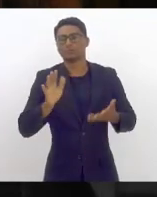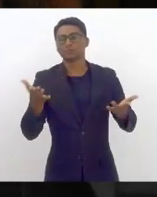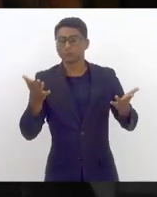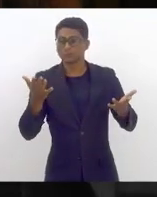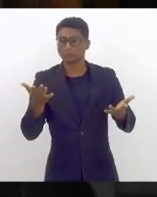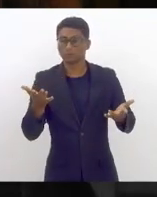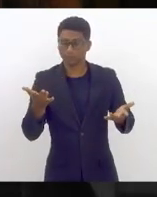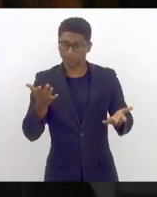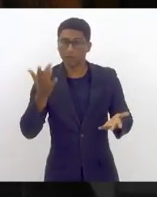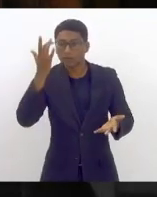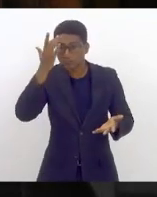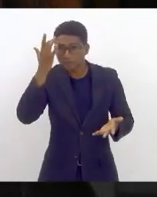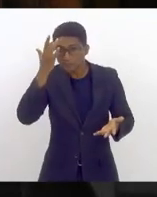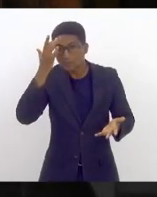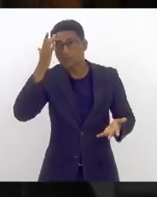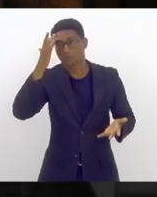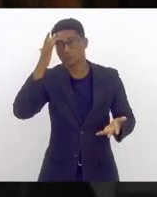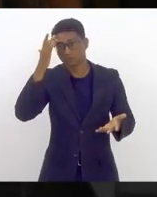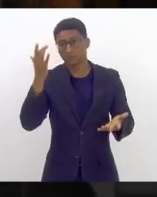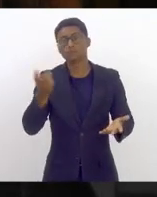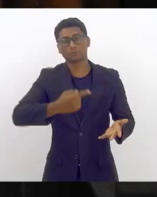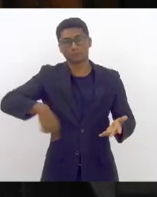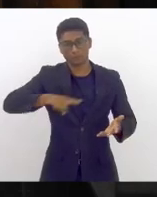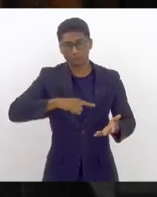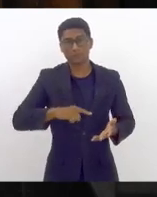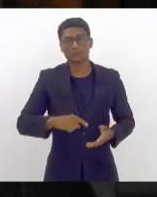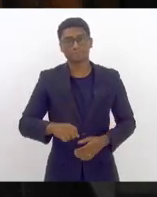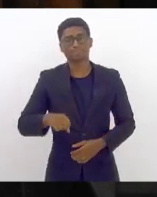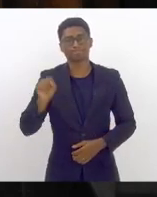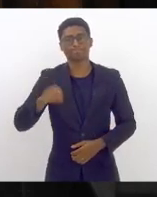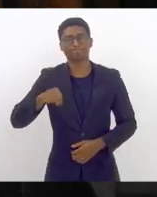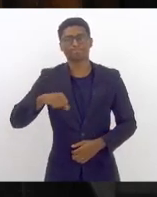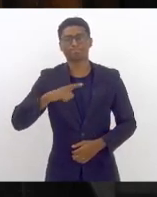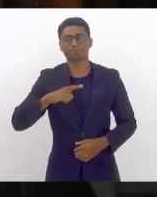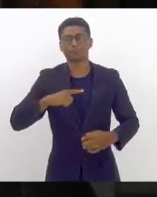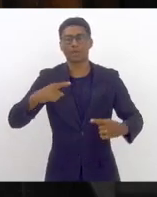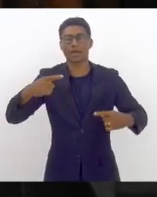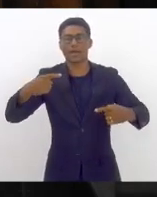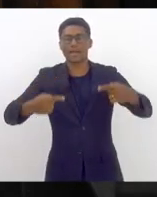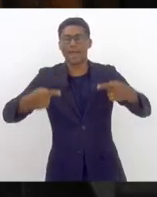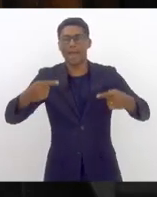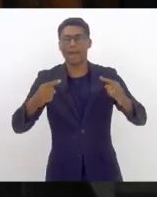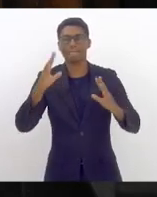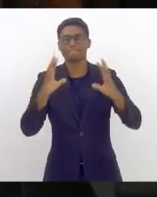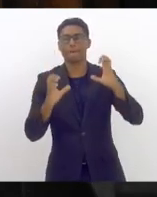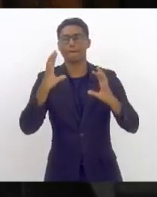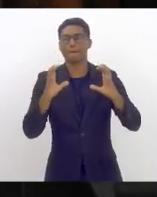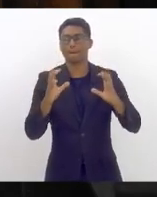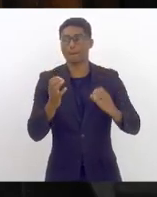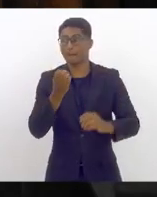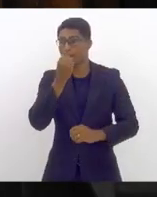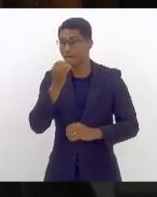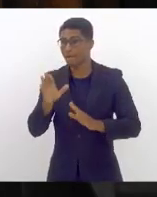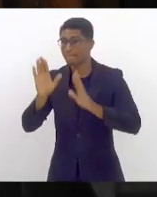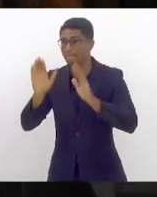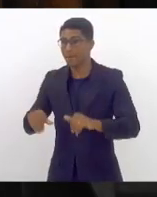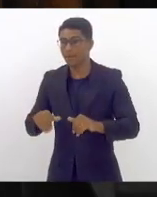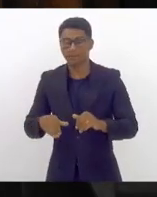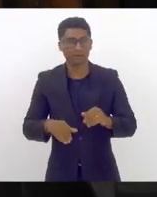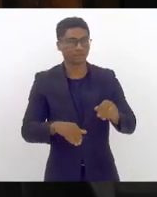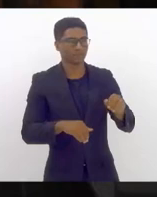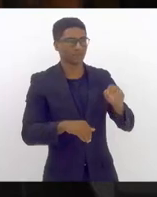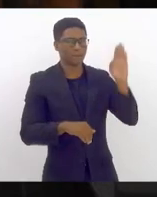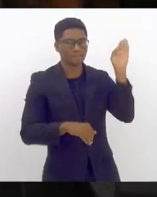tese, definitivamente estamos vivendo uma guerra do bem contra o mal, onde o pai da mentira, aquele